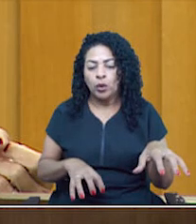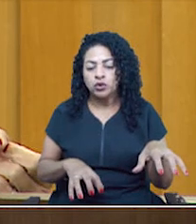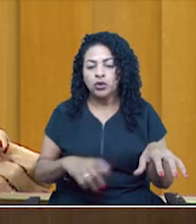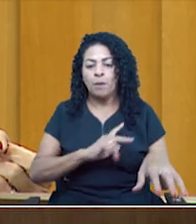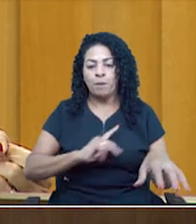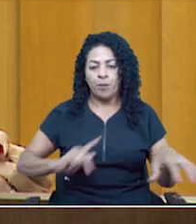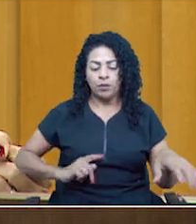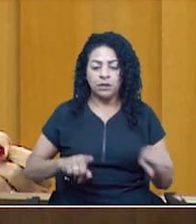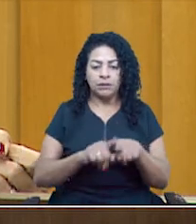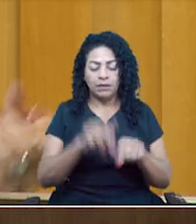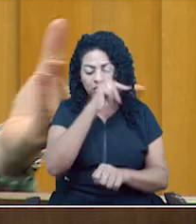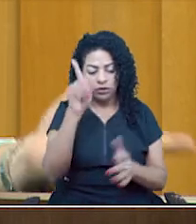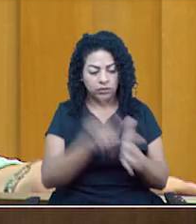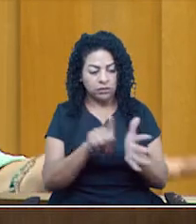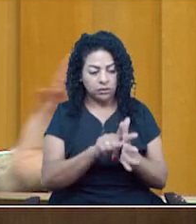do Poder Judiciário.